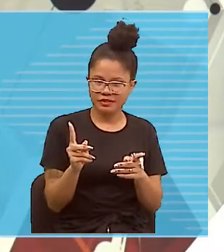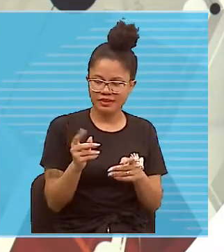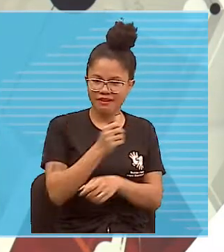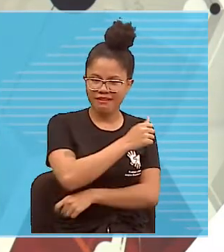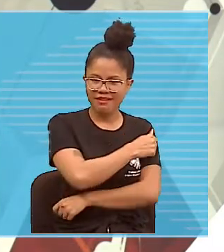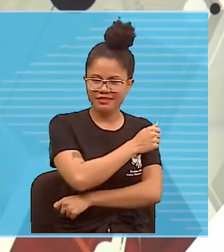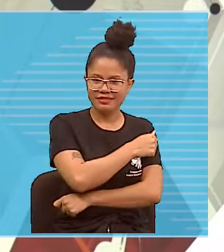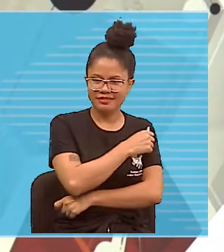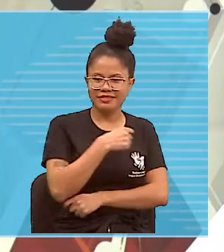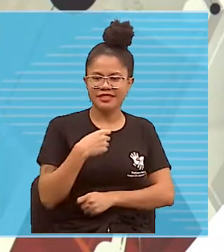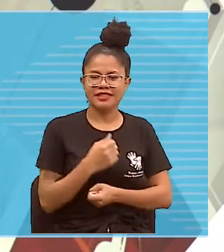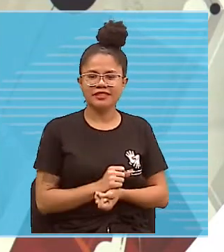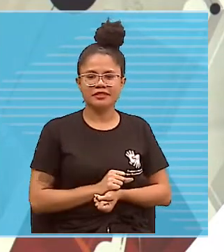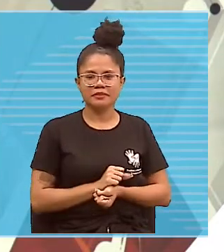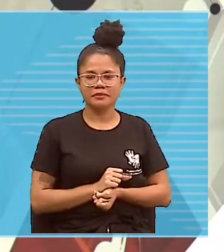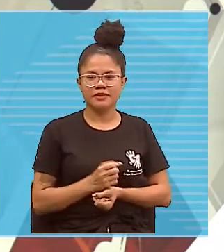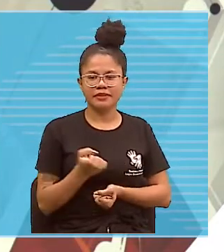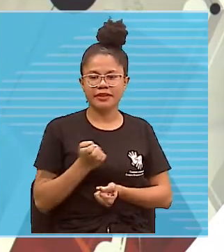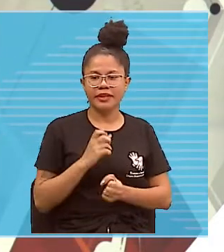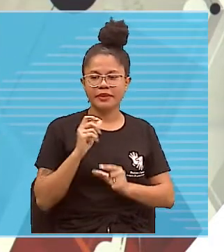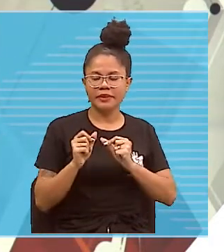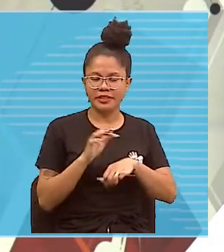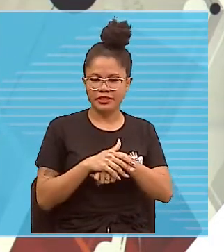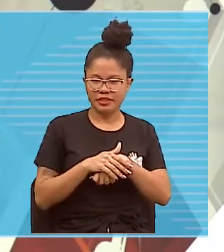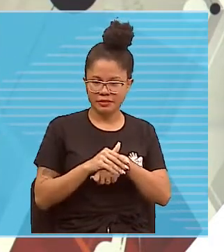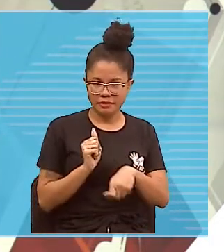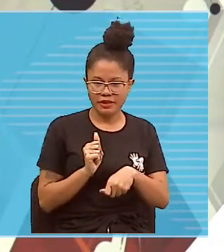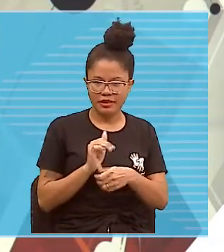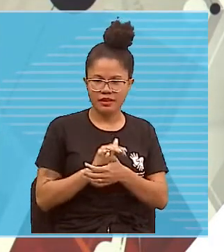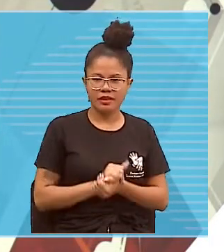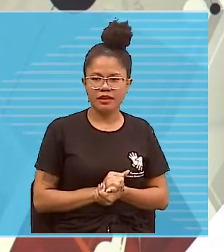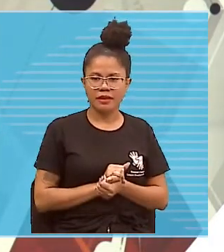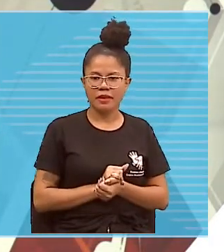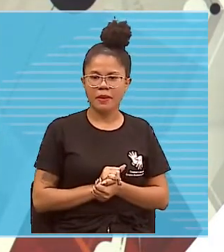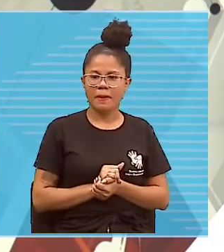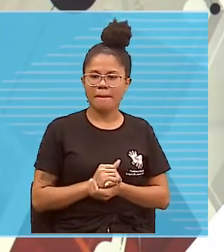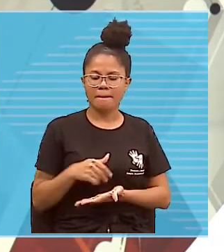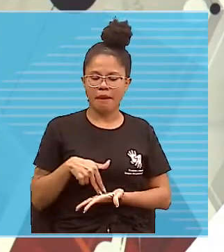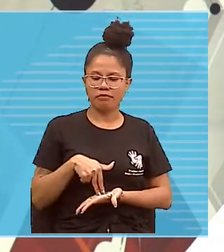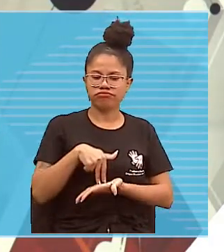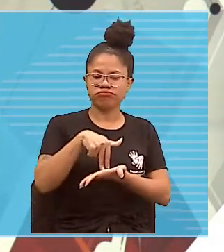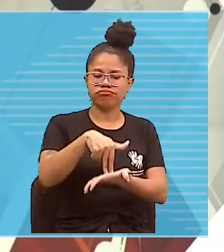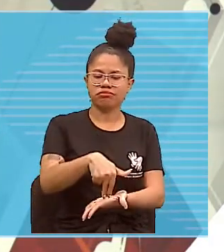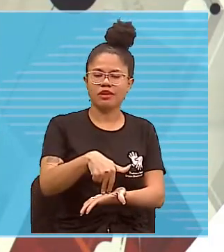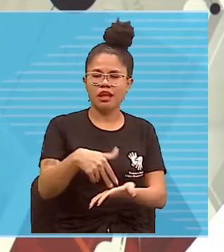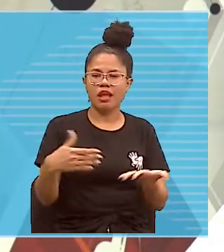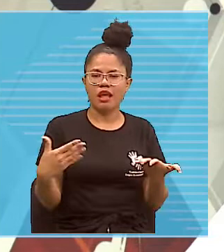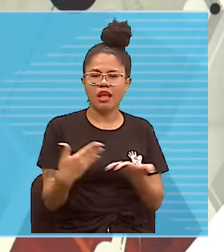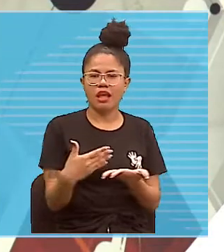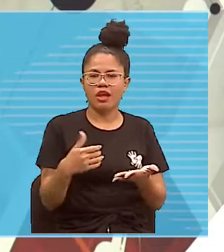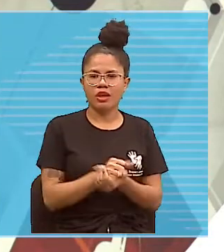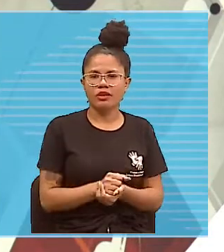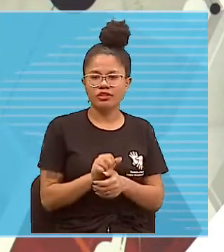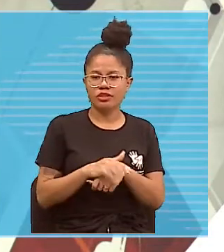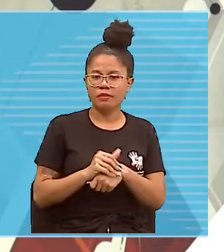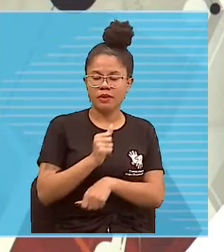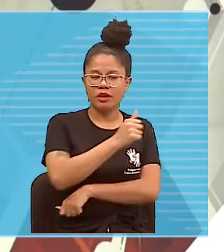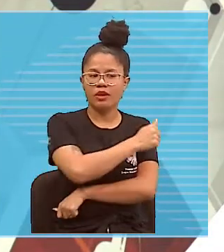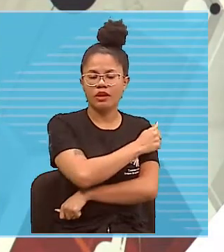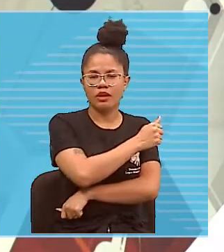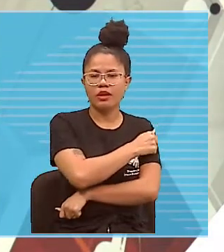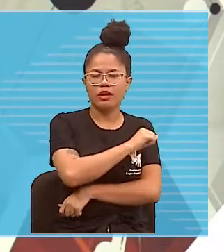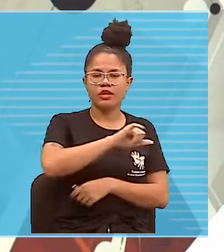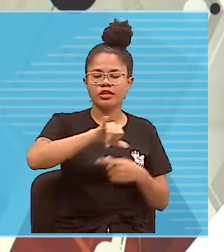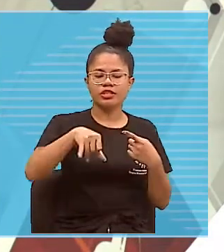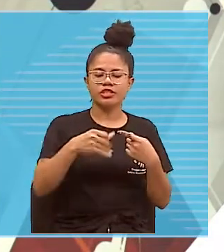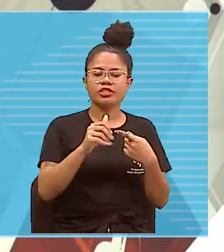Então, é por isso que eu gostaria de convidar para apresentar as próximas atrações, gostaria de convidar o aluno